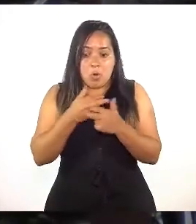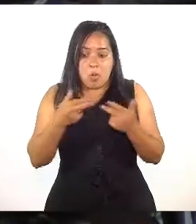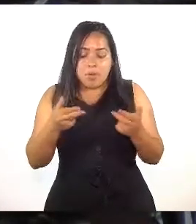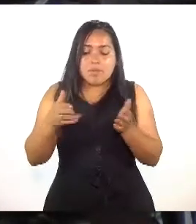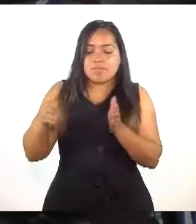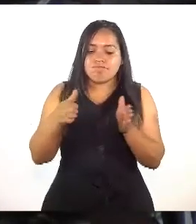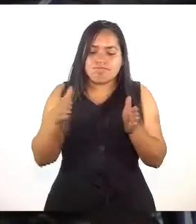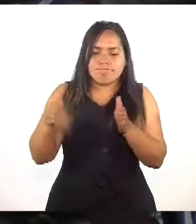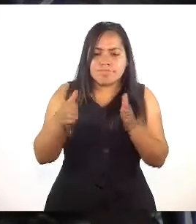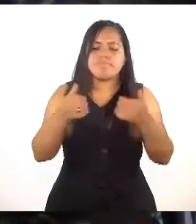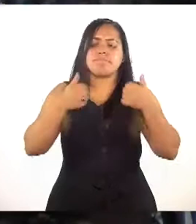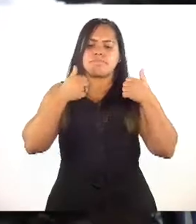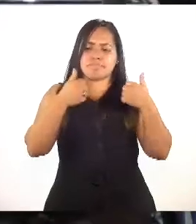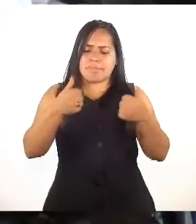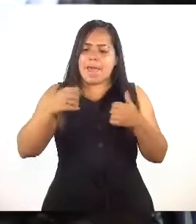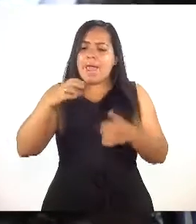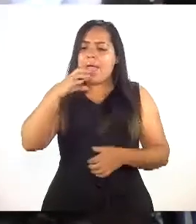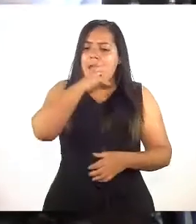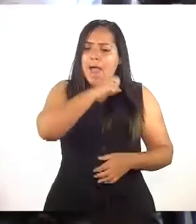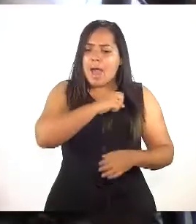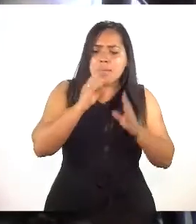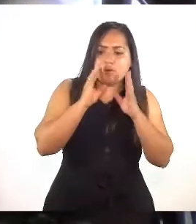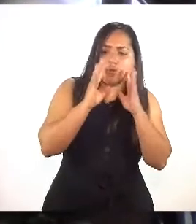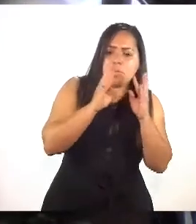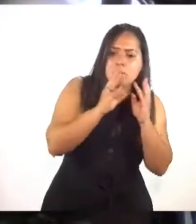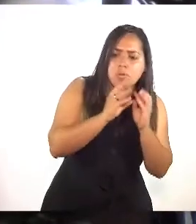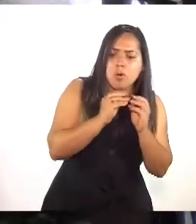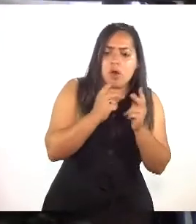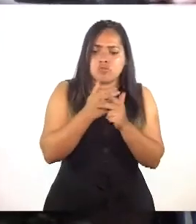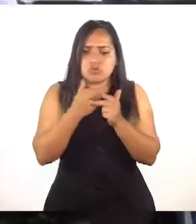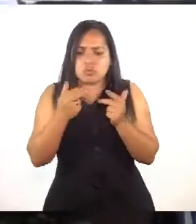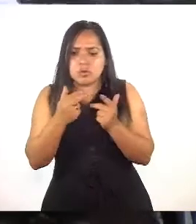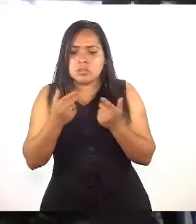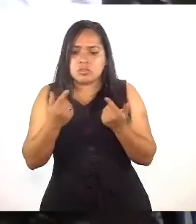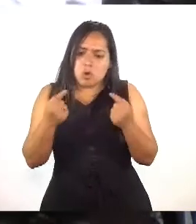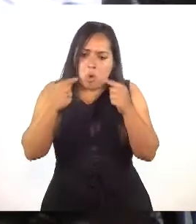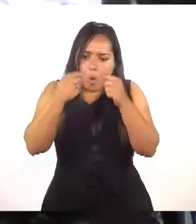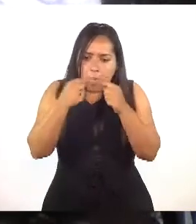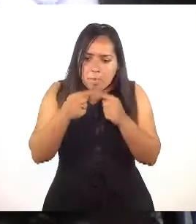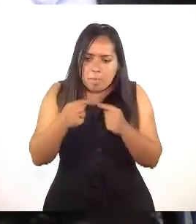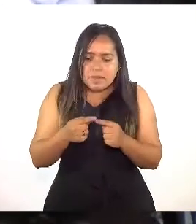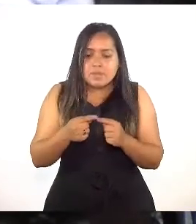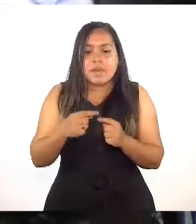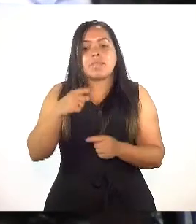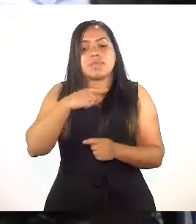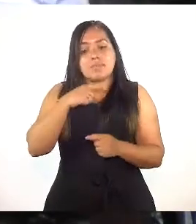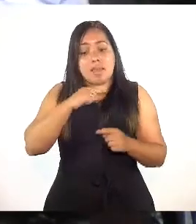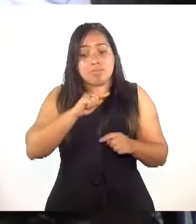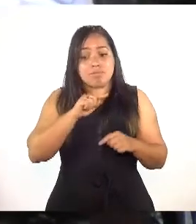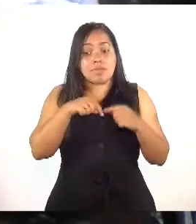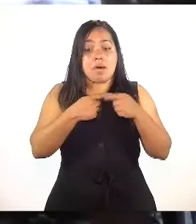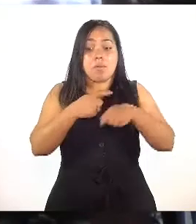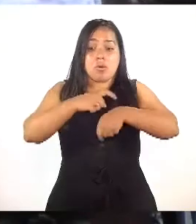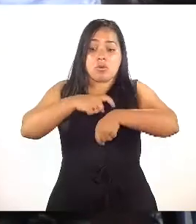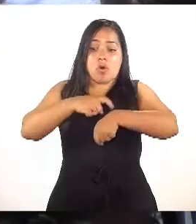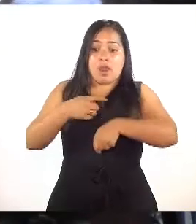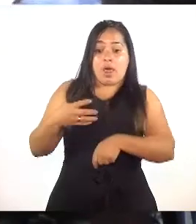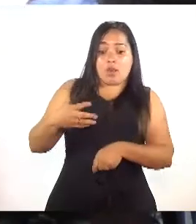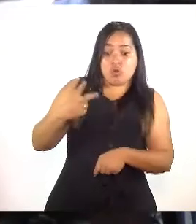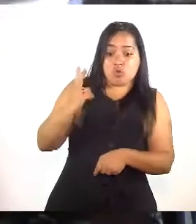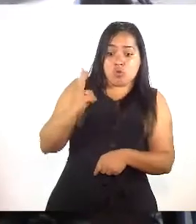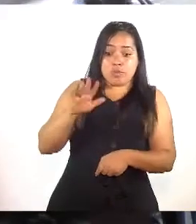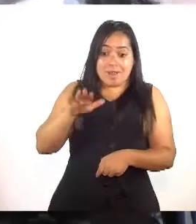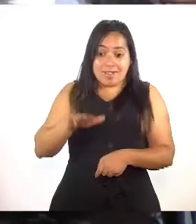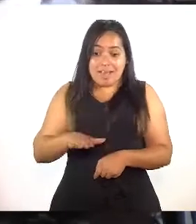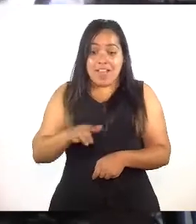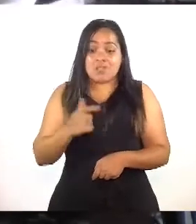conduzir de maneira mais breve possível as sabatinas, uma vez que a gente tem que enfrentar ainda a comissão de orçamento daqui a